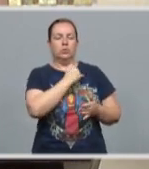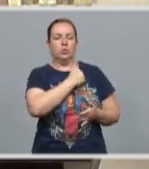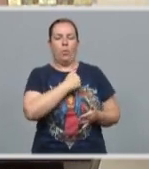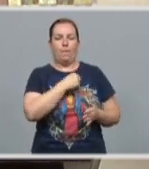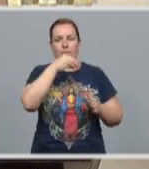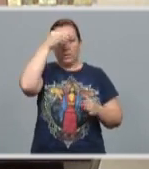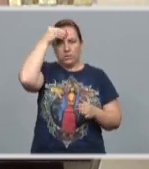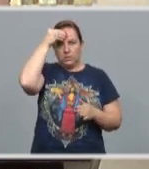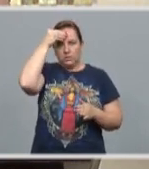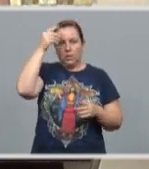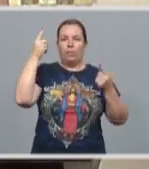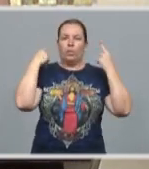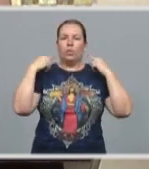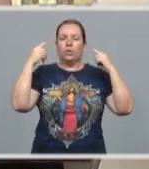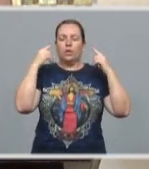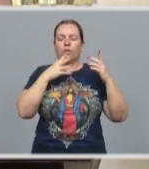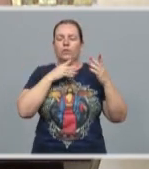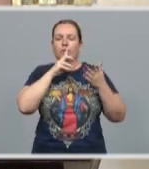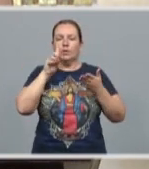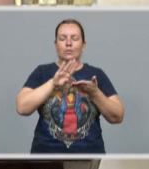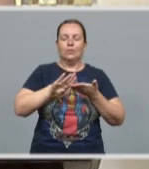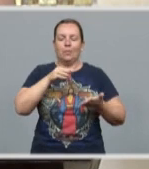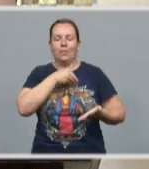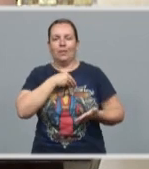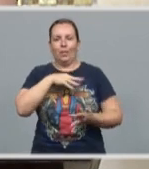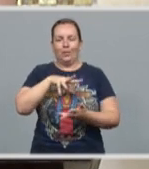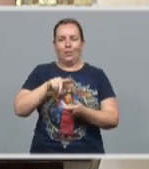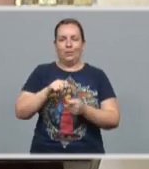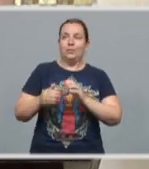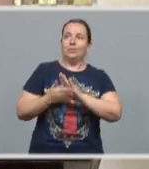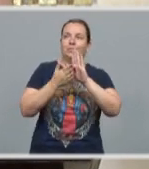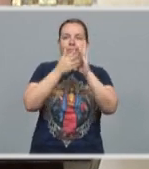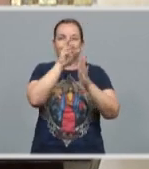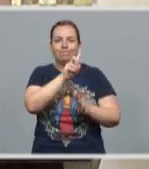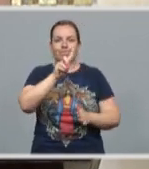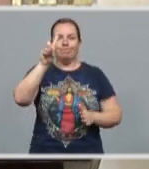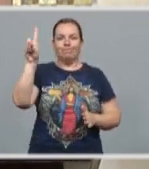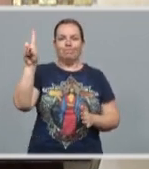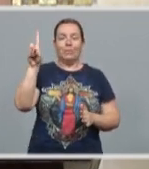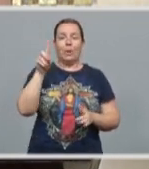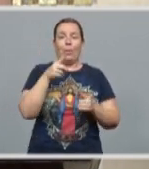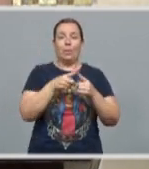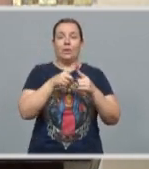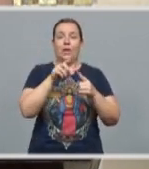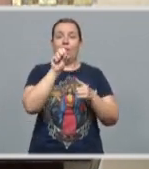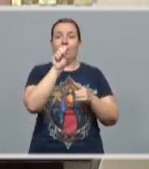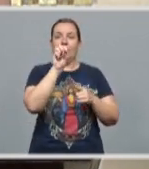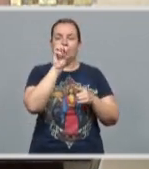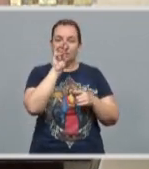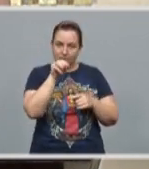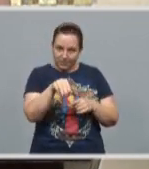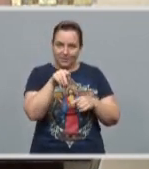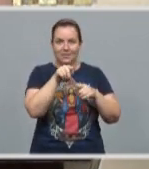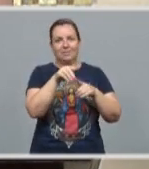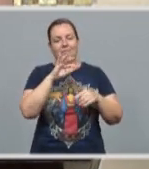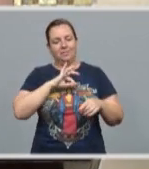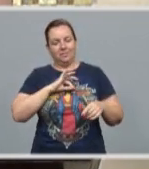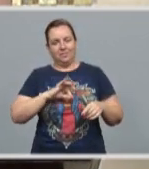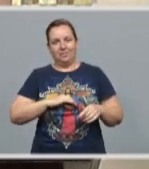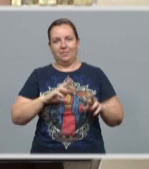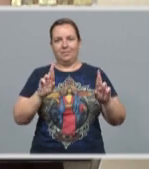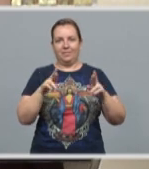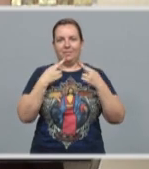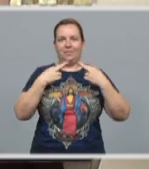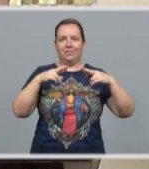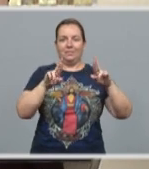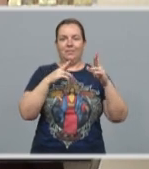de Deus que tira o pecado do mundo. Louvando a Deus pelo sim do Padre Reginaldo, que completou